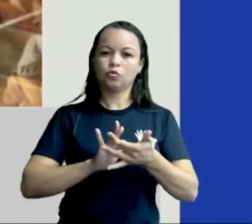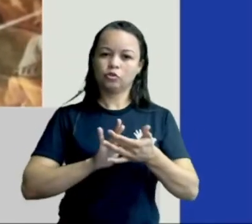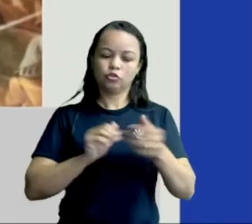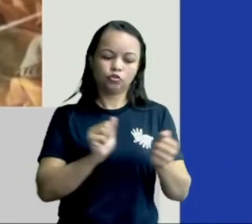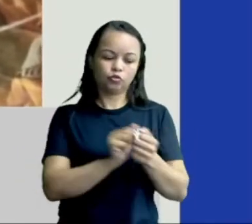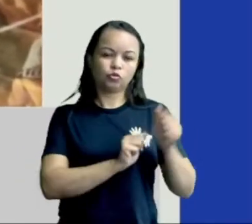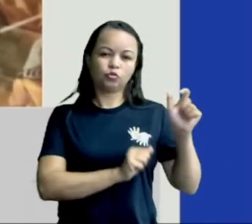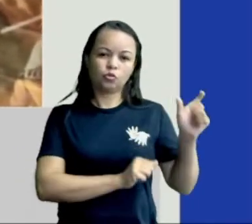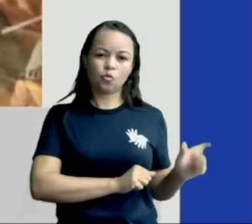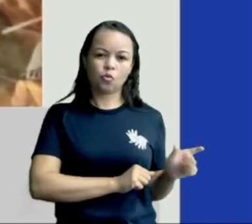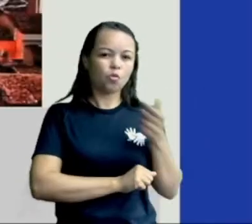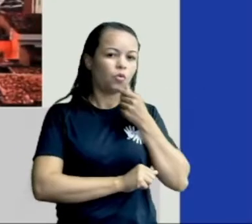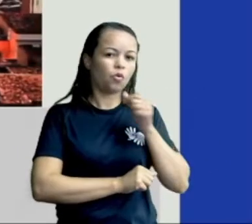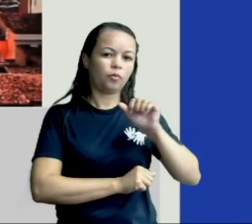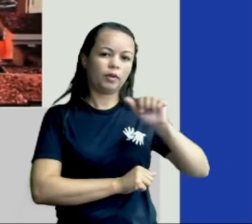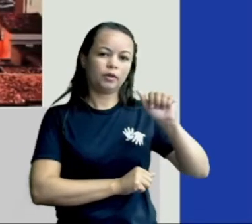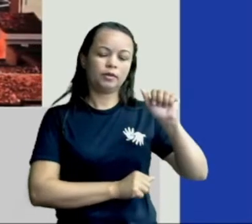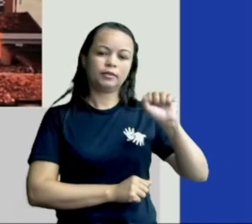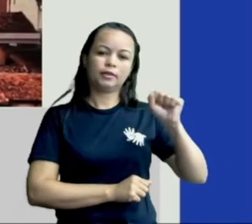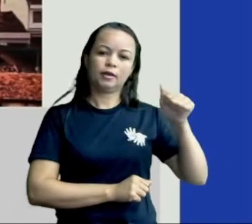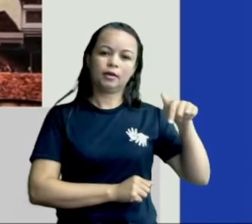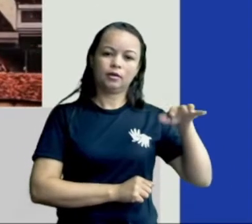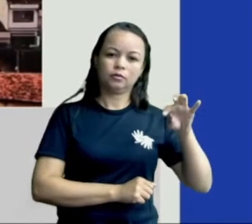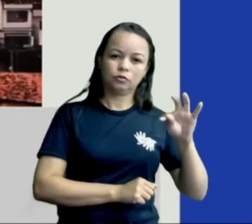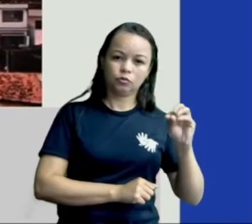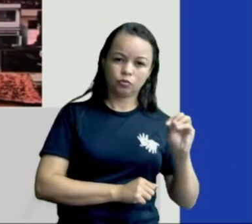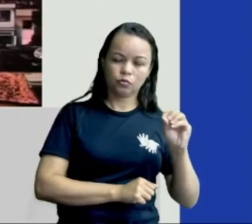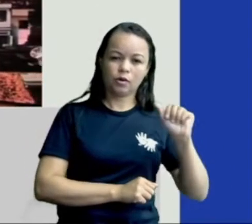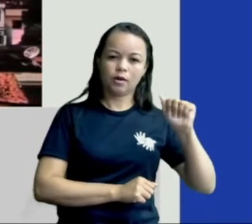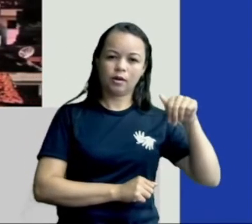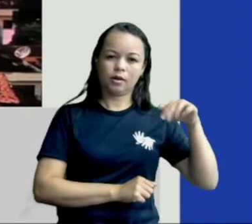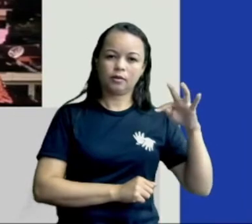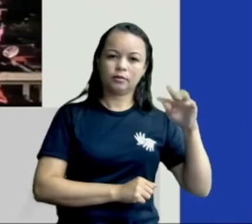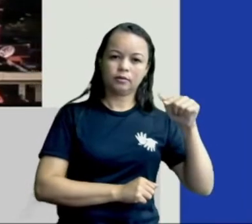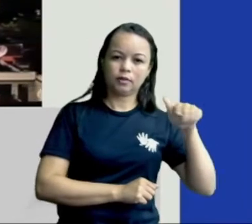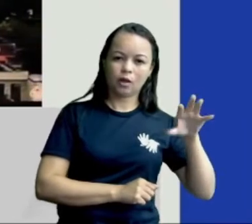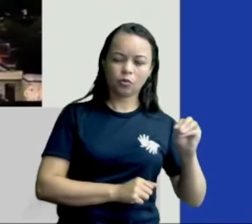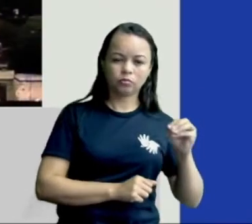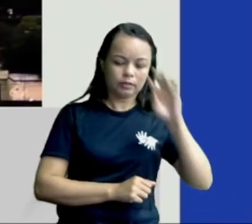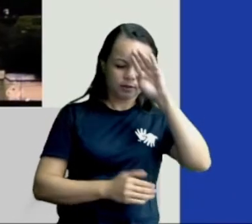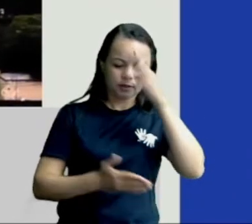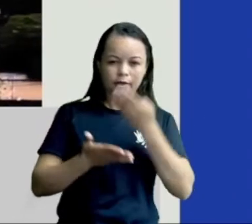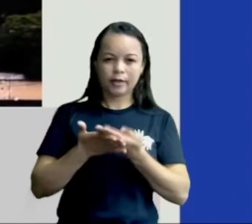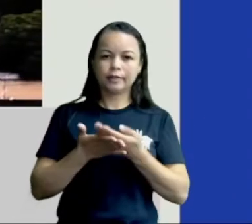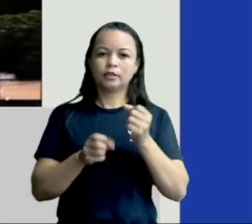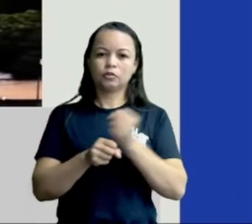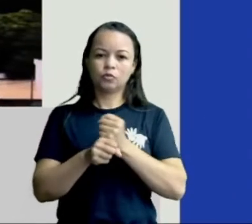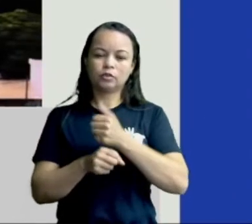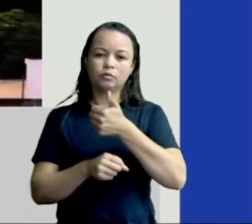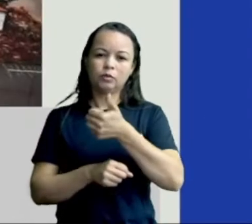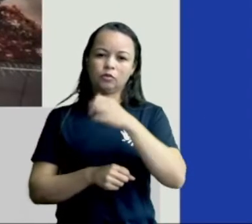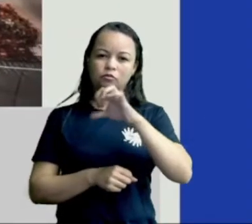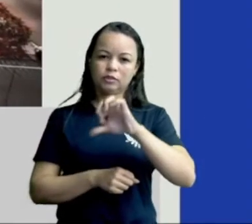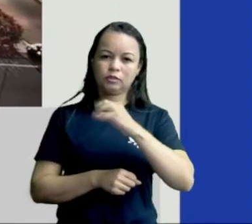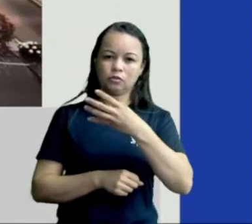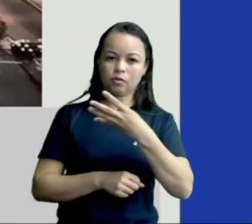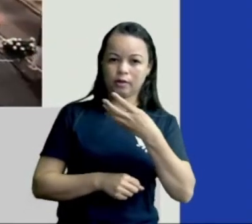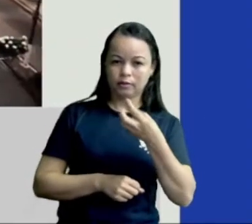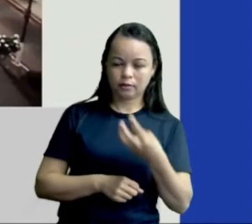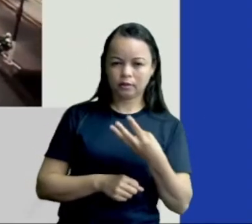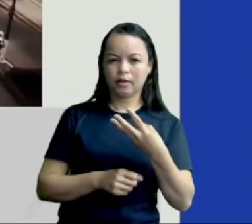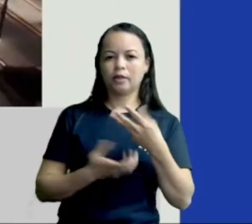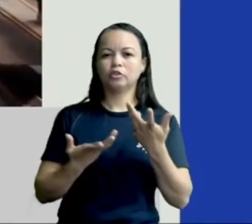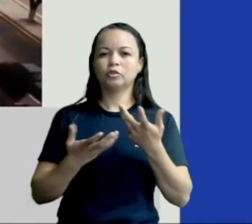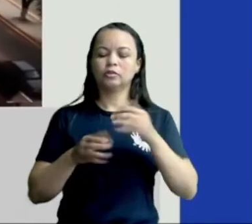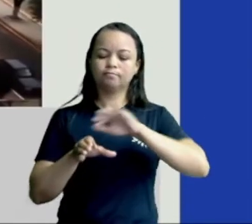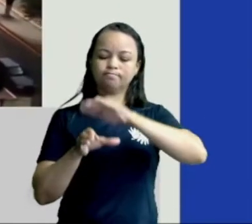Santo Antão. Dessa crença, surgiram 2 fatos. Em 1943, a cidade onde o